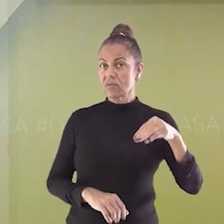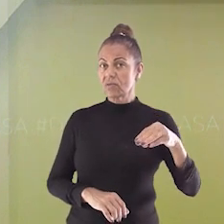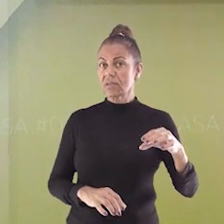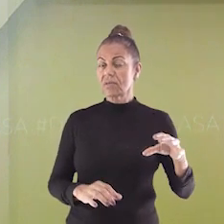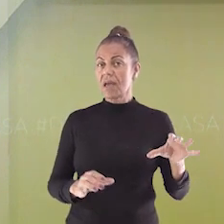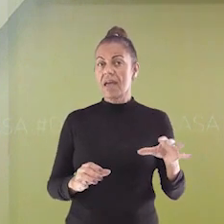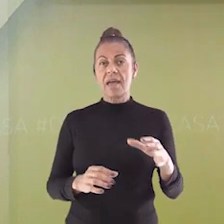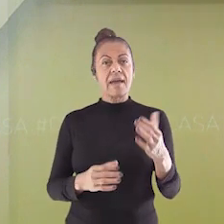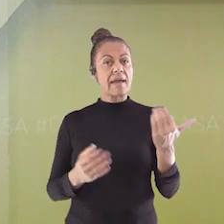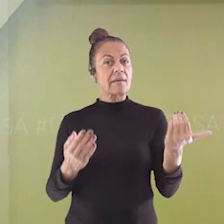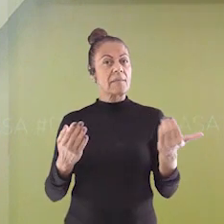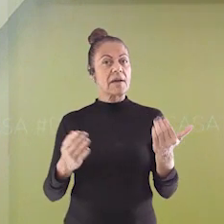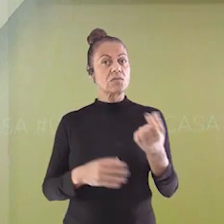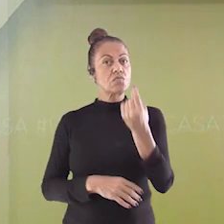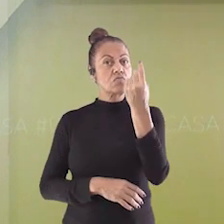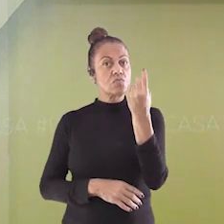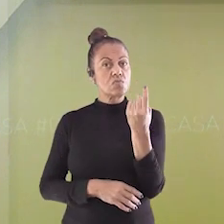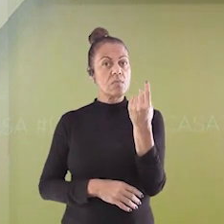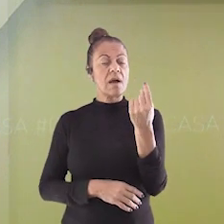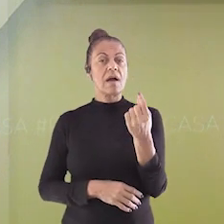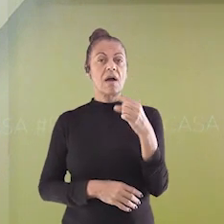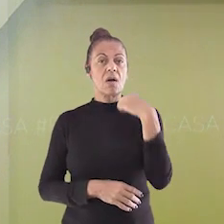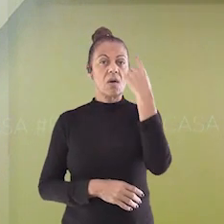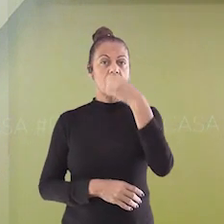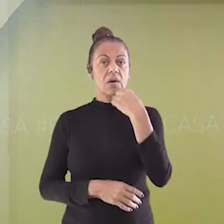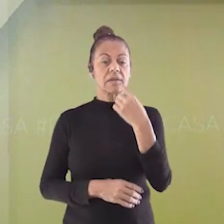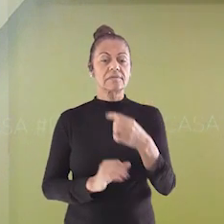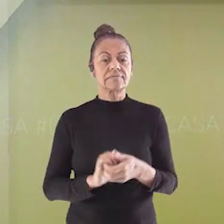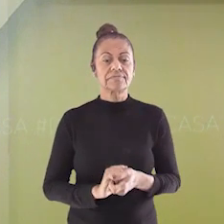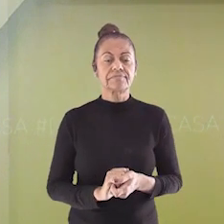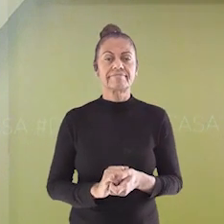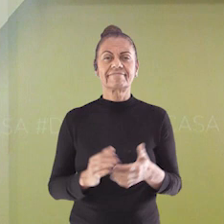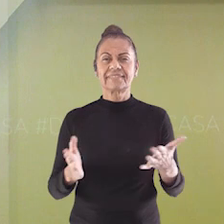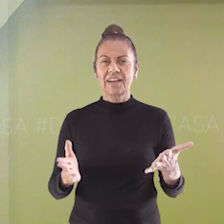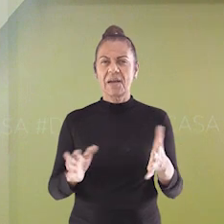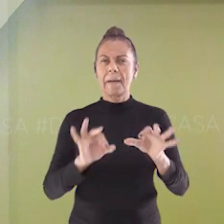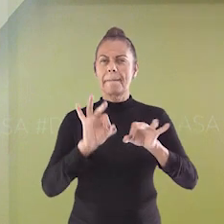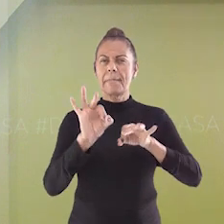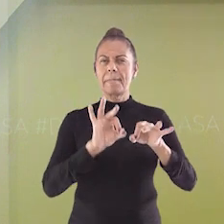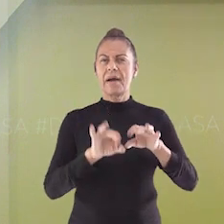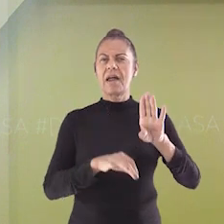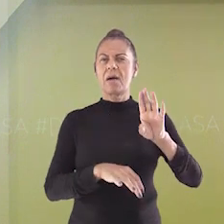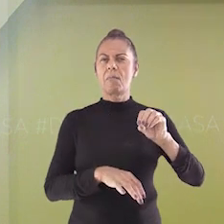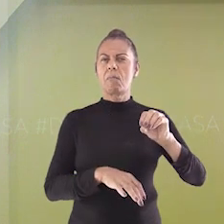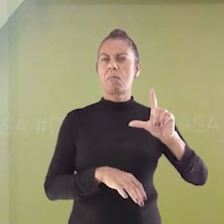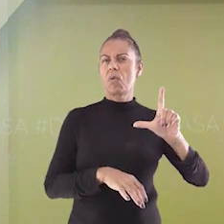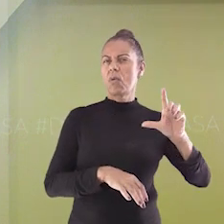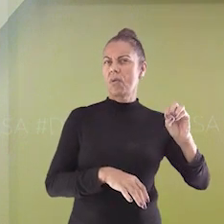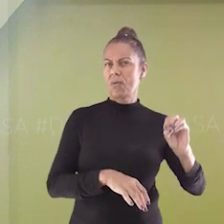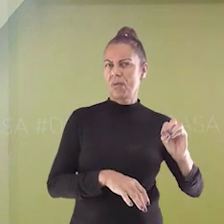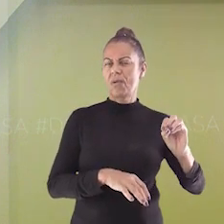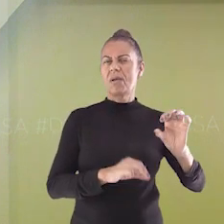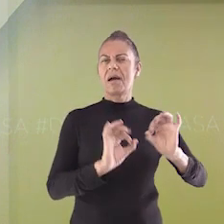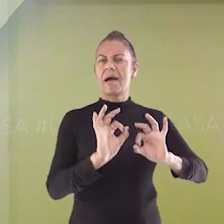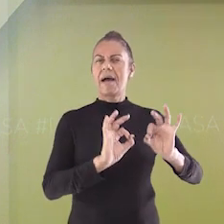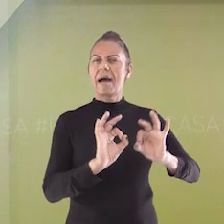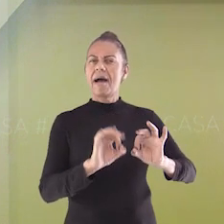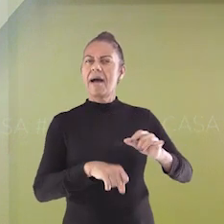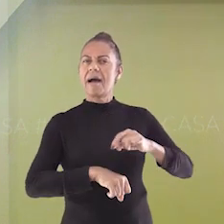Geralmente um bolo que alguém faz fica pronto entre 30 e 40 minutos. Pergunte para quem faz aí na sua